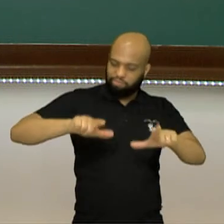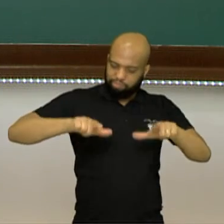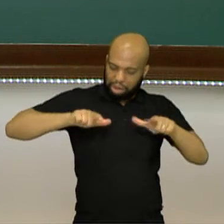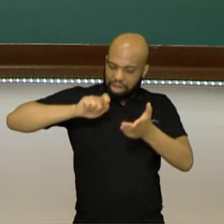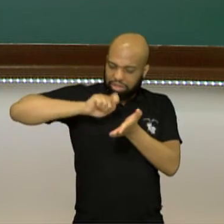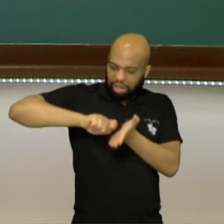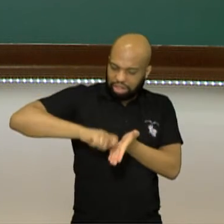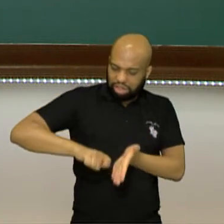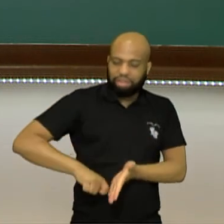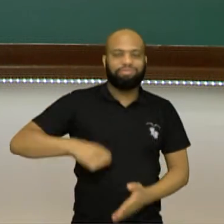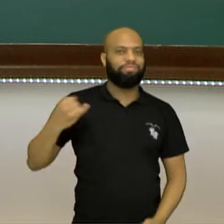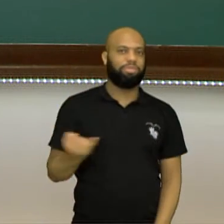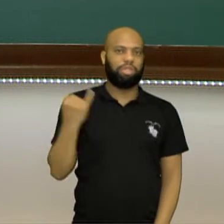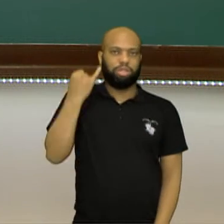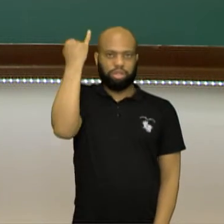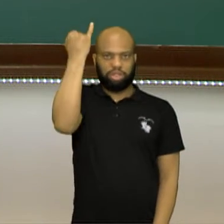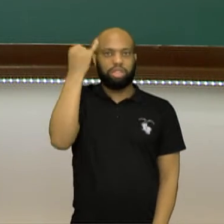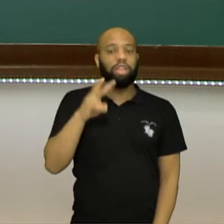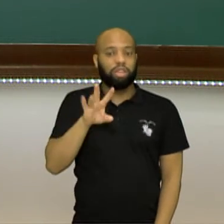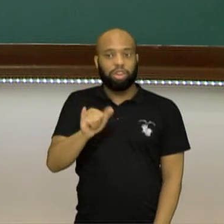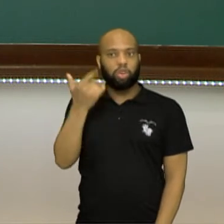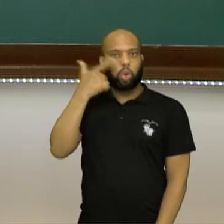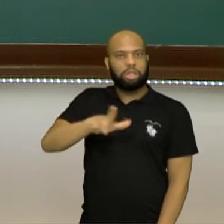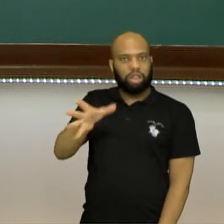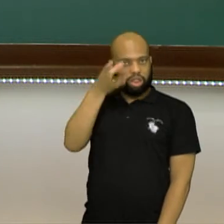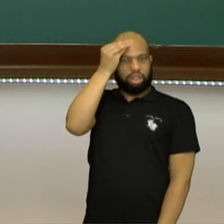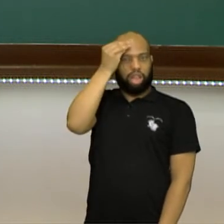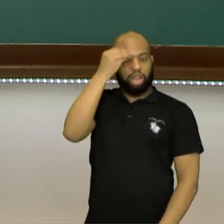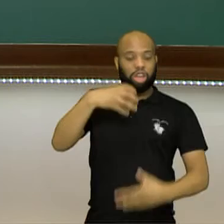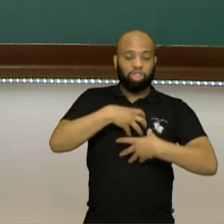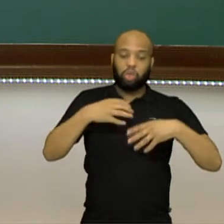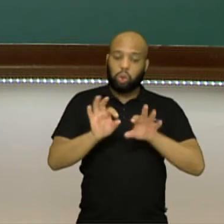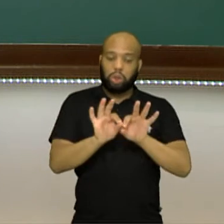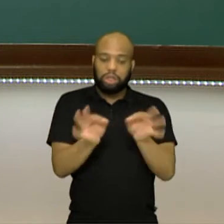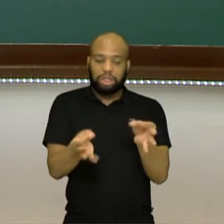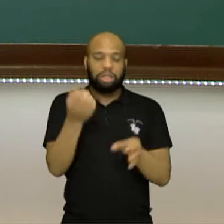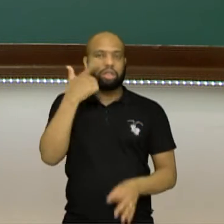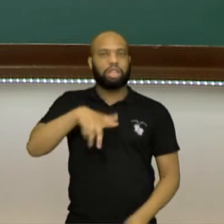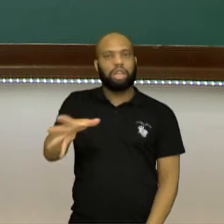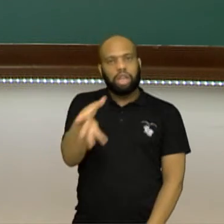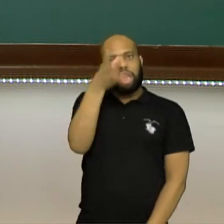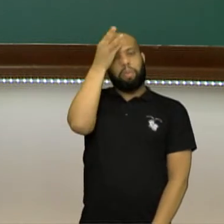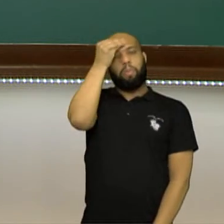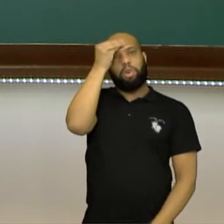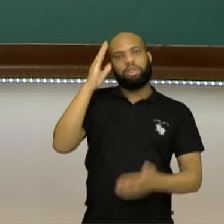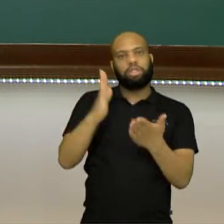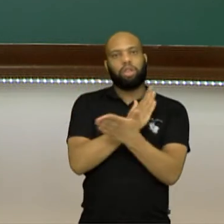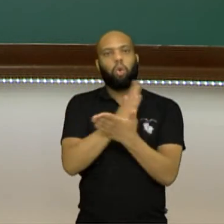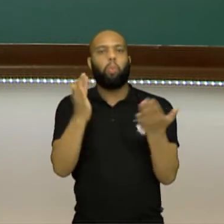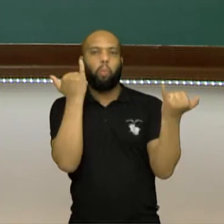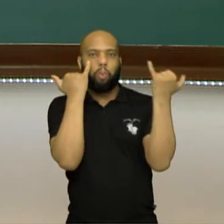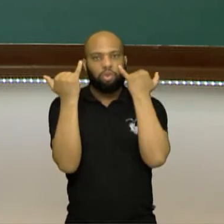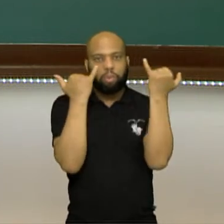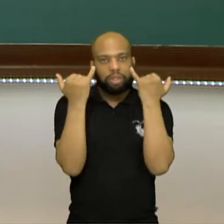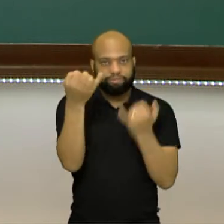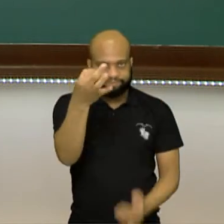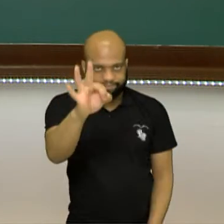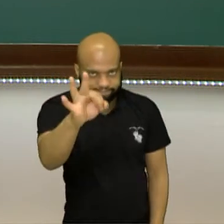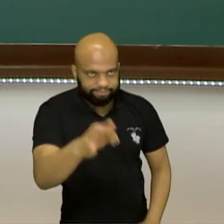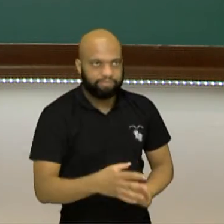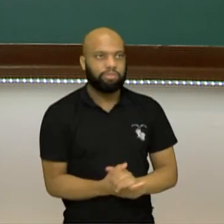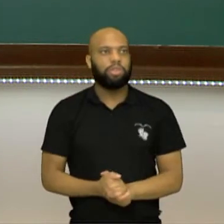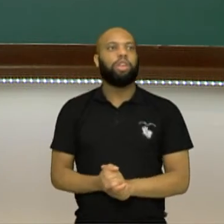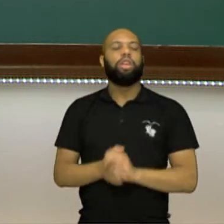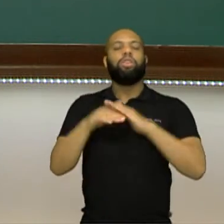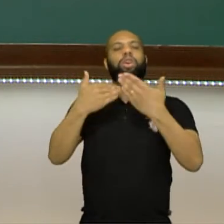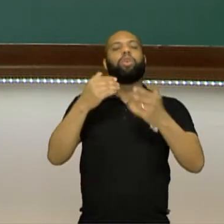de memória, ajudam isso. Maneiras simples para memorizar informações. Elas